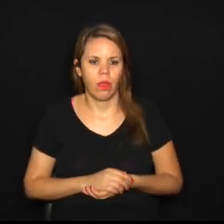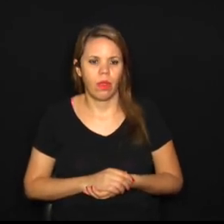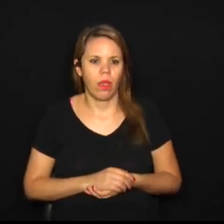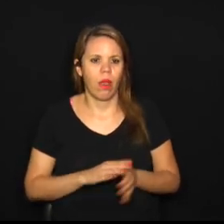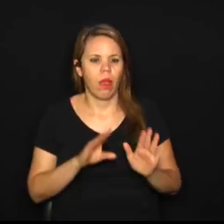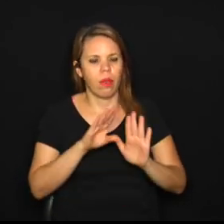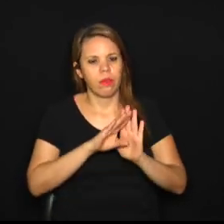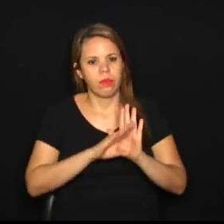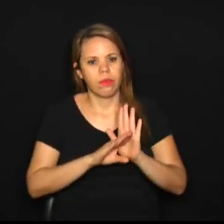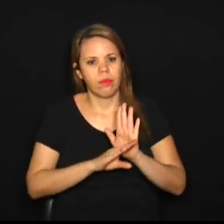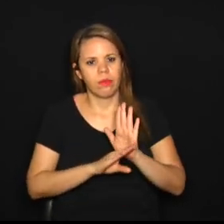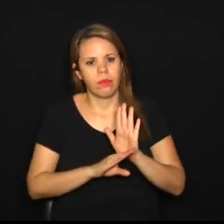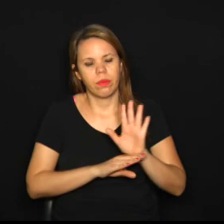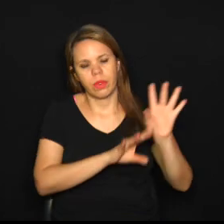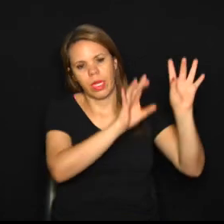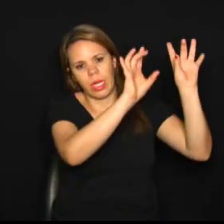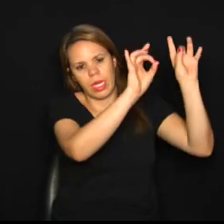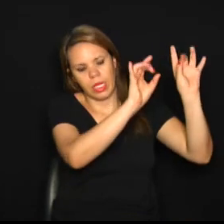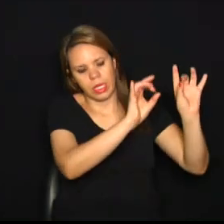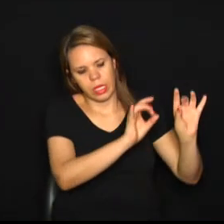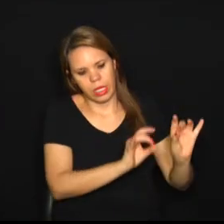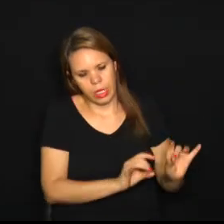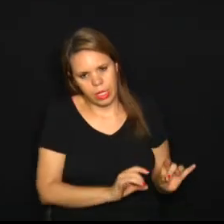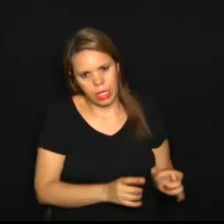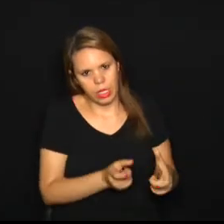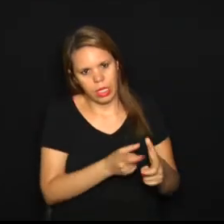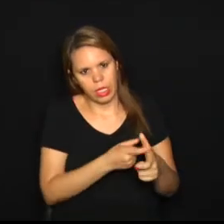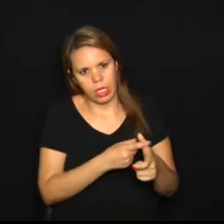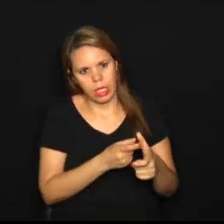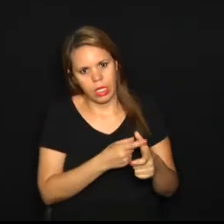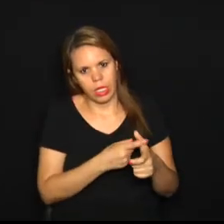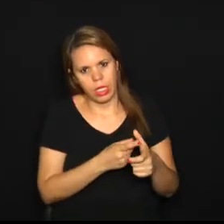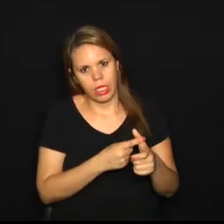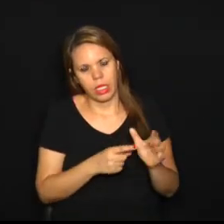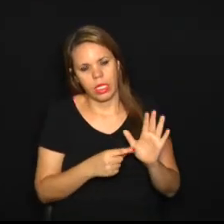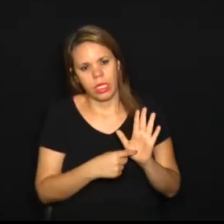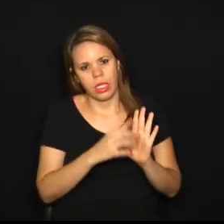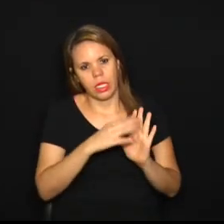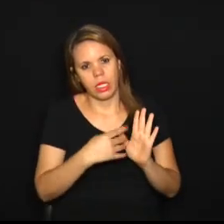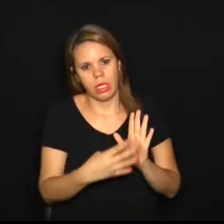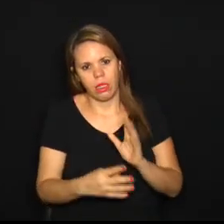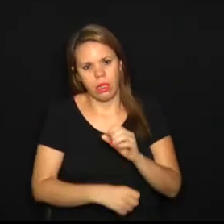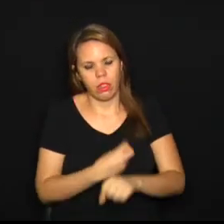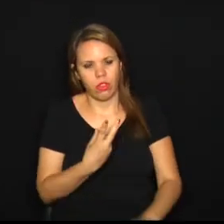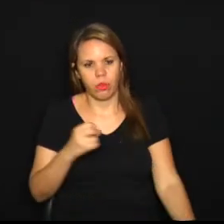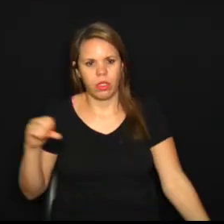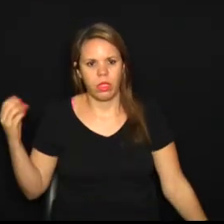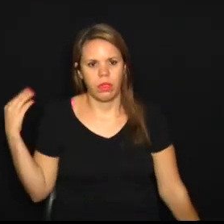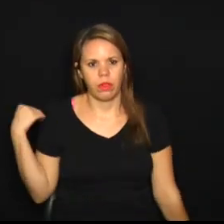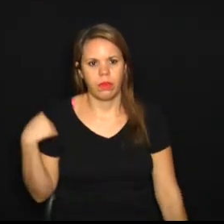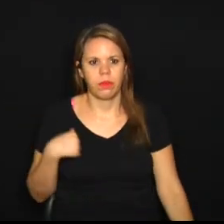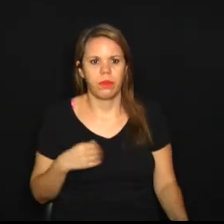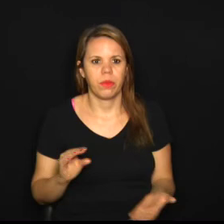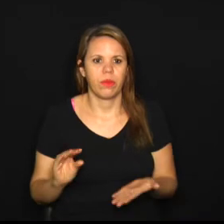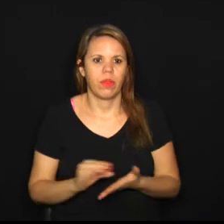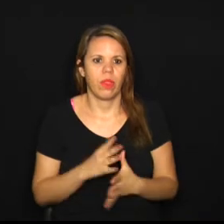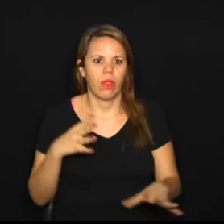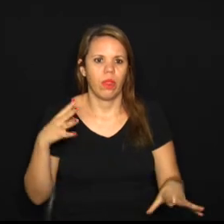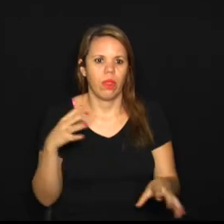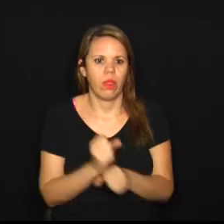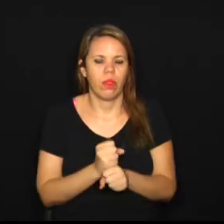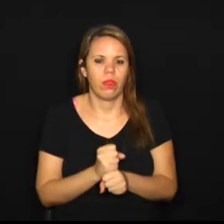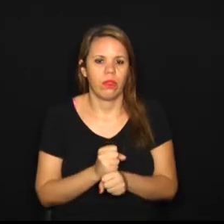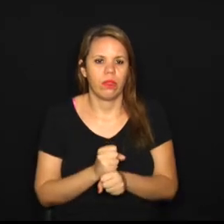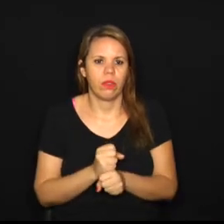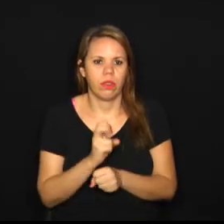a detalhar as despesas que ocorreram durante o ano de 2019. Então, o orçamento total da despesa